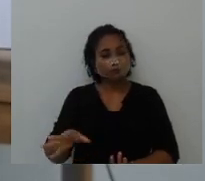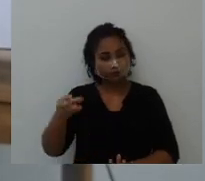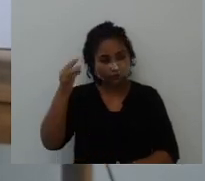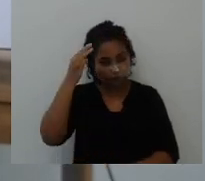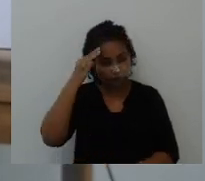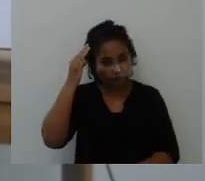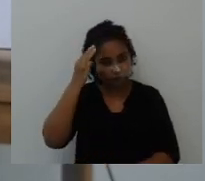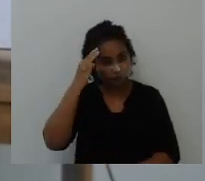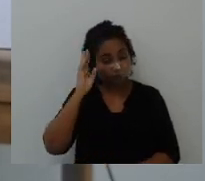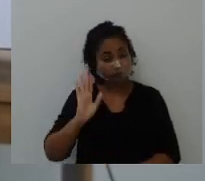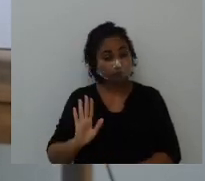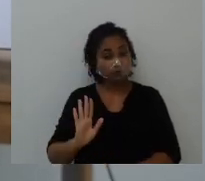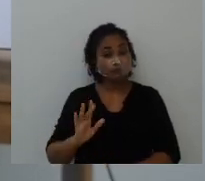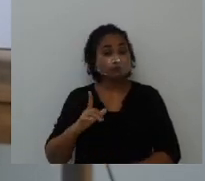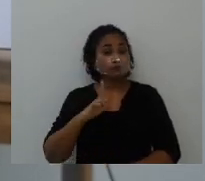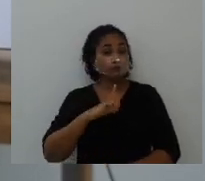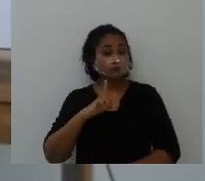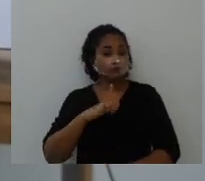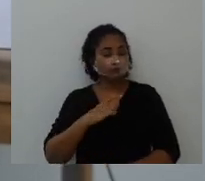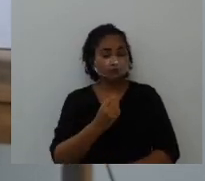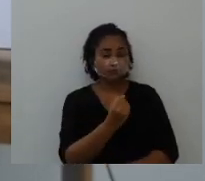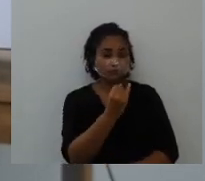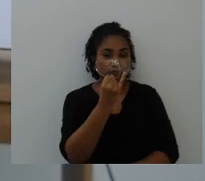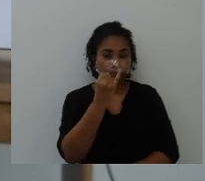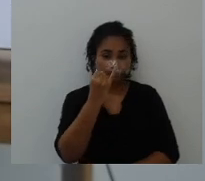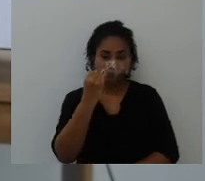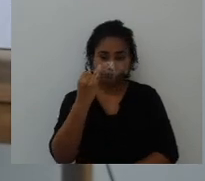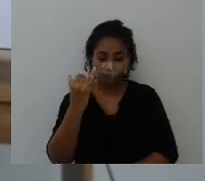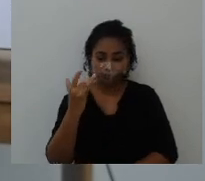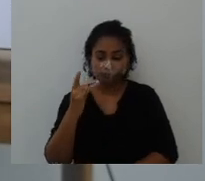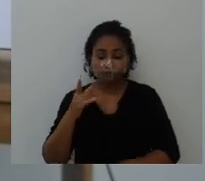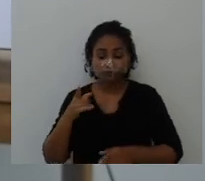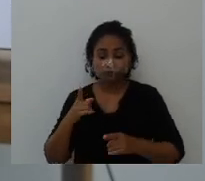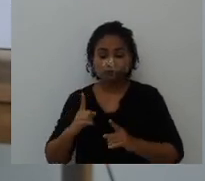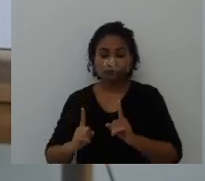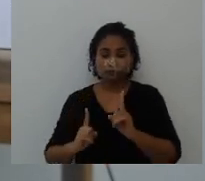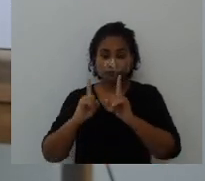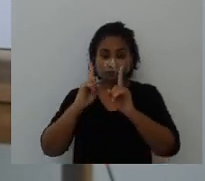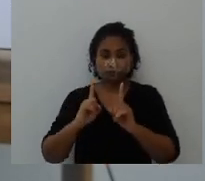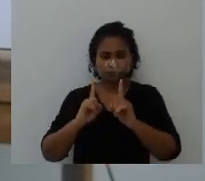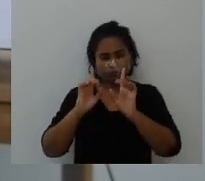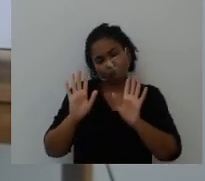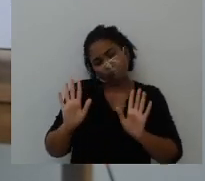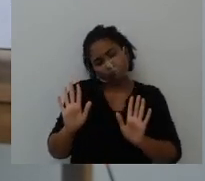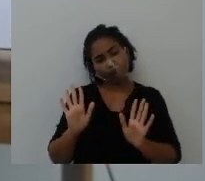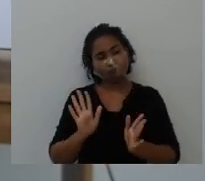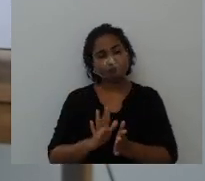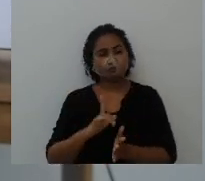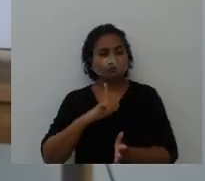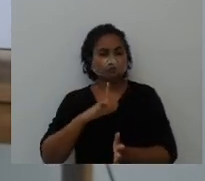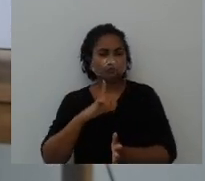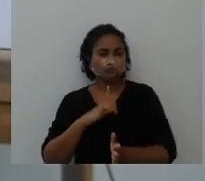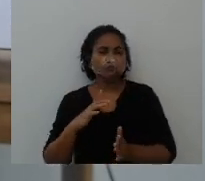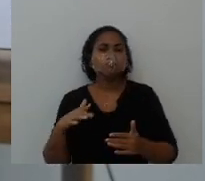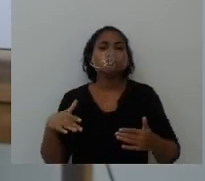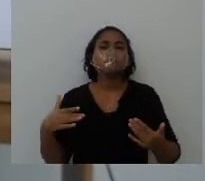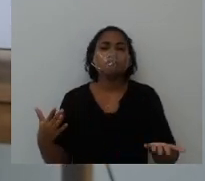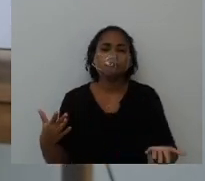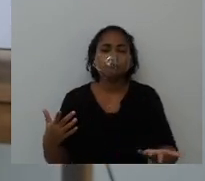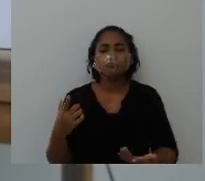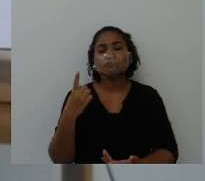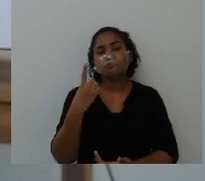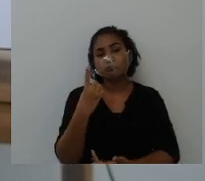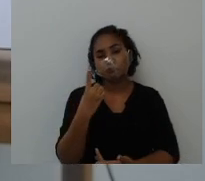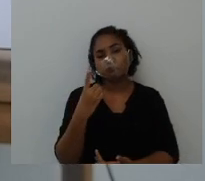que você vai olhar quantas forças estão apontadas para cima. Isso se tiver, tá bom? Paulinho tem